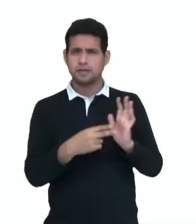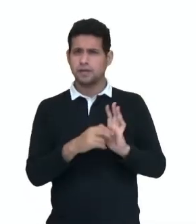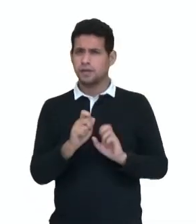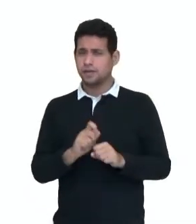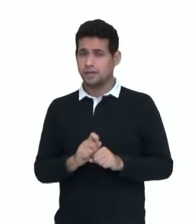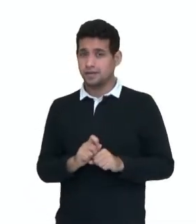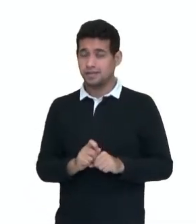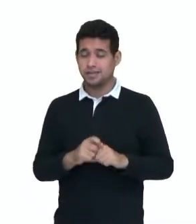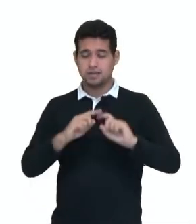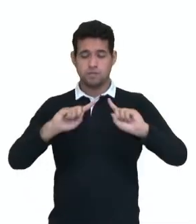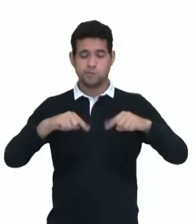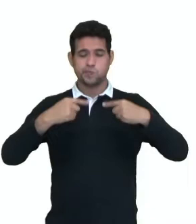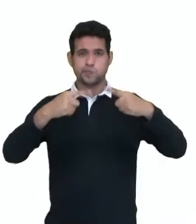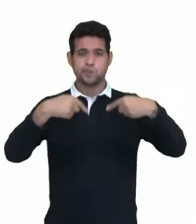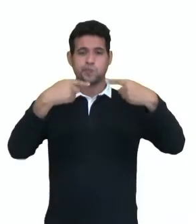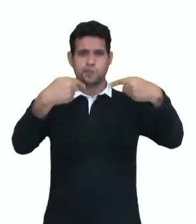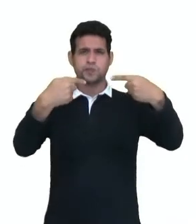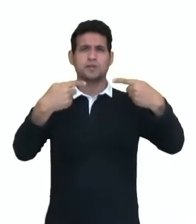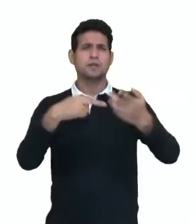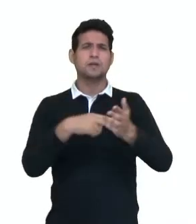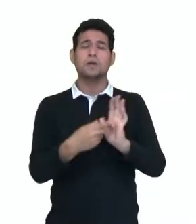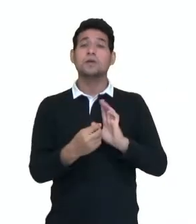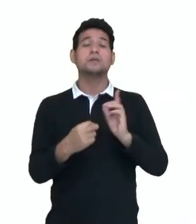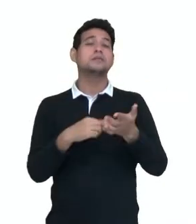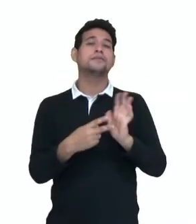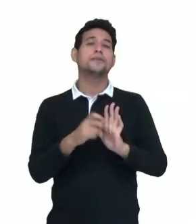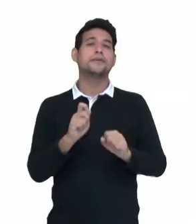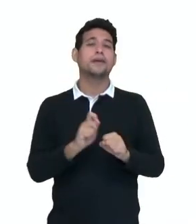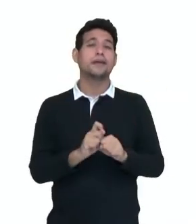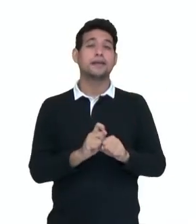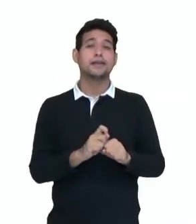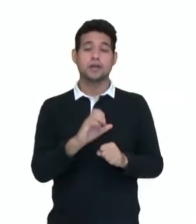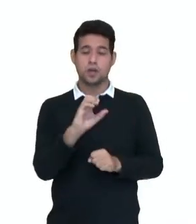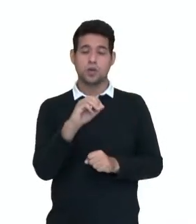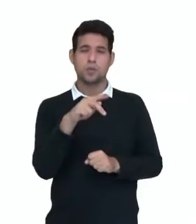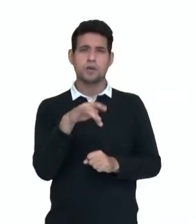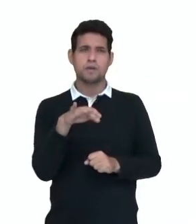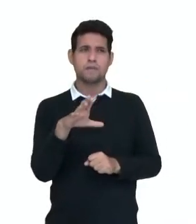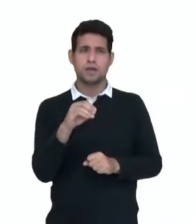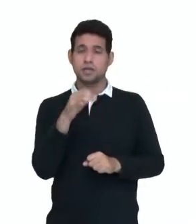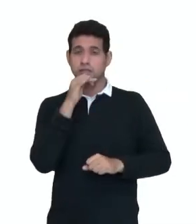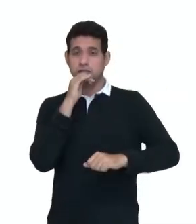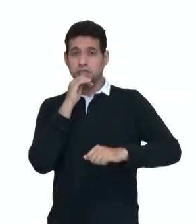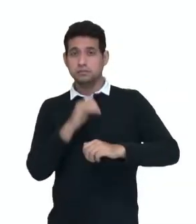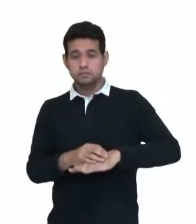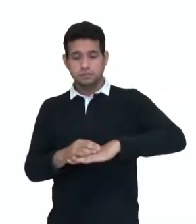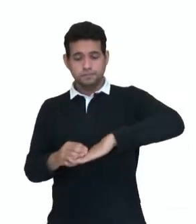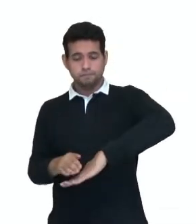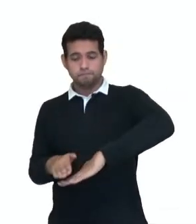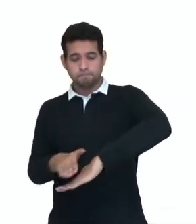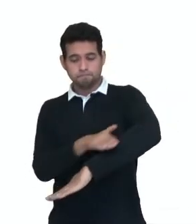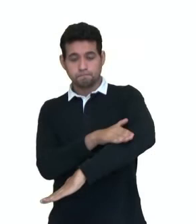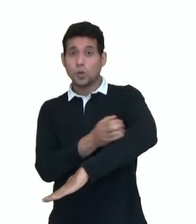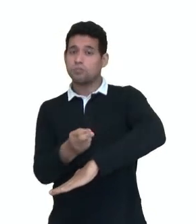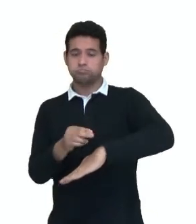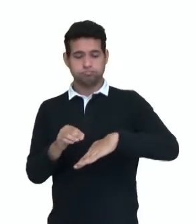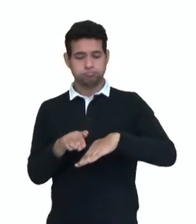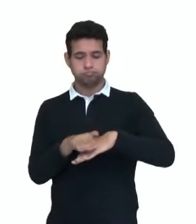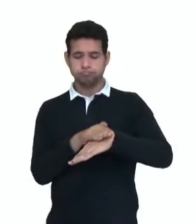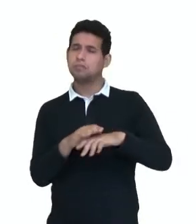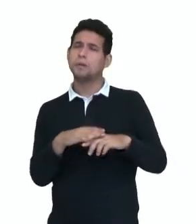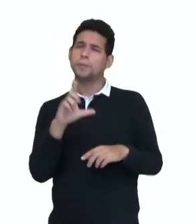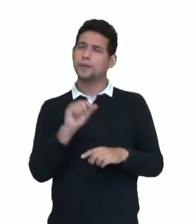sua inclinação, ok? Maior será o comprimento do plano e menor será o esforço que